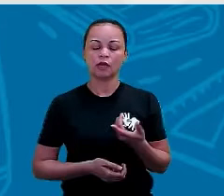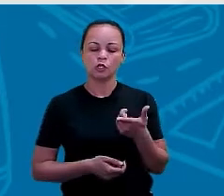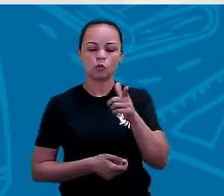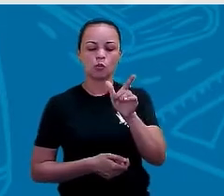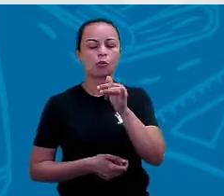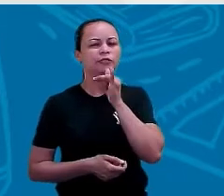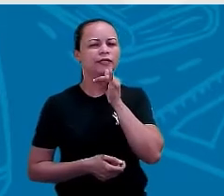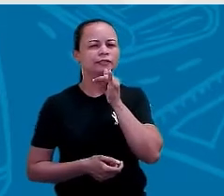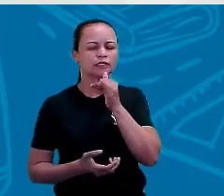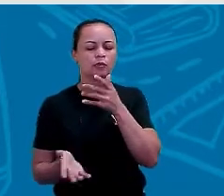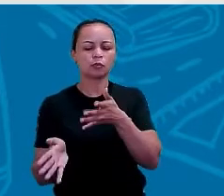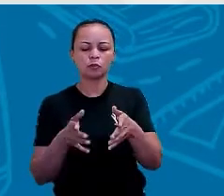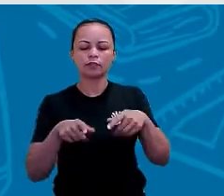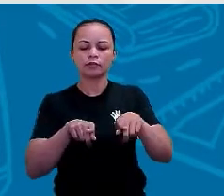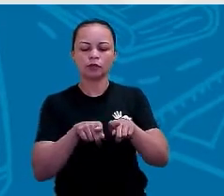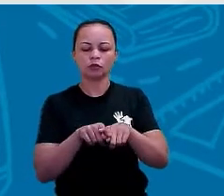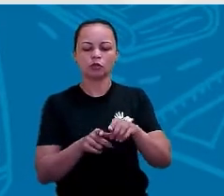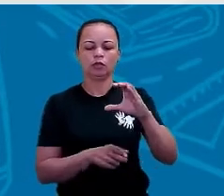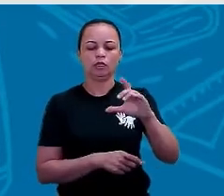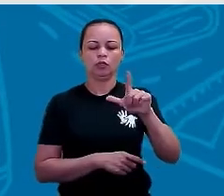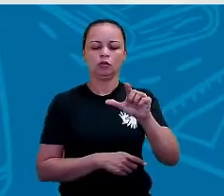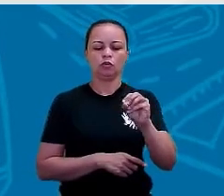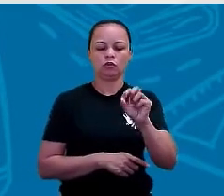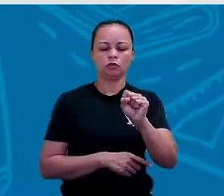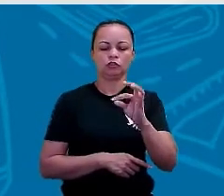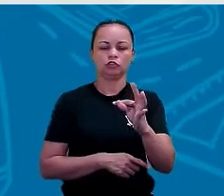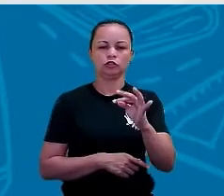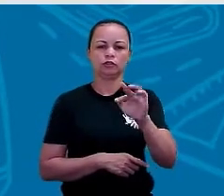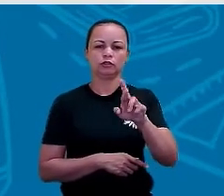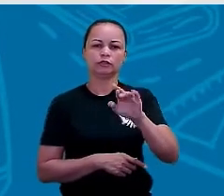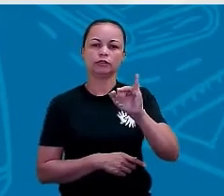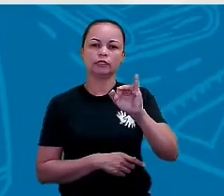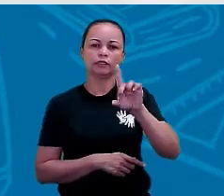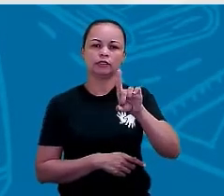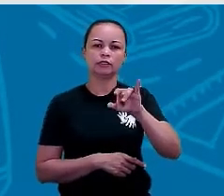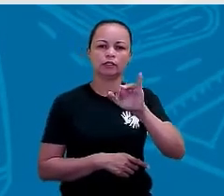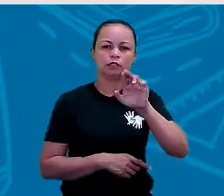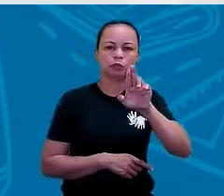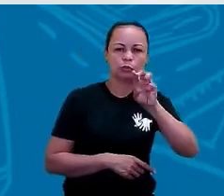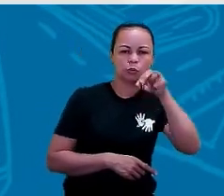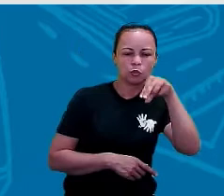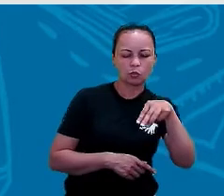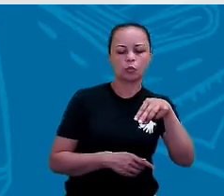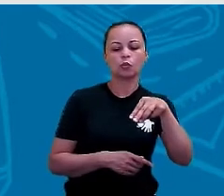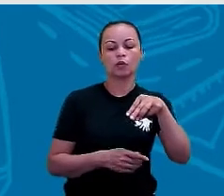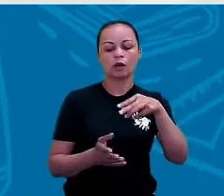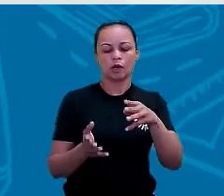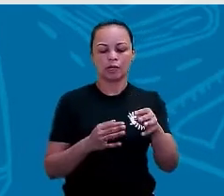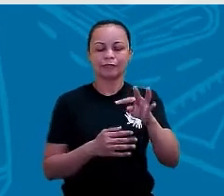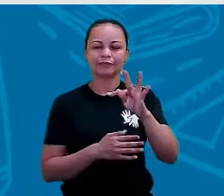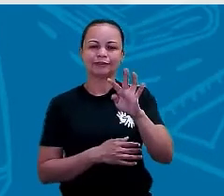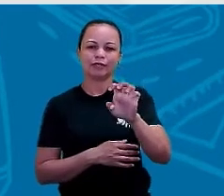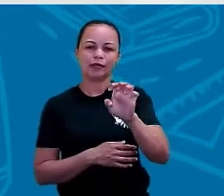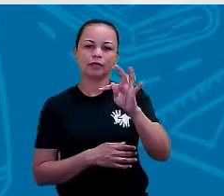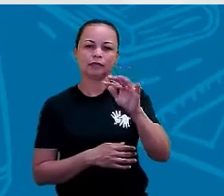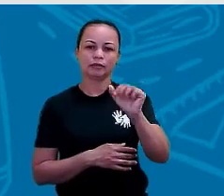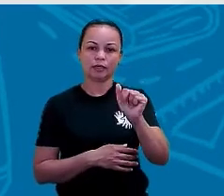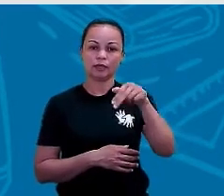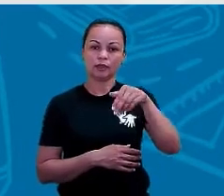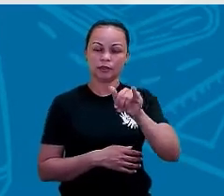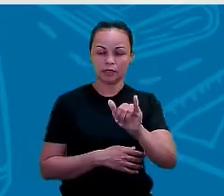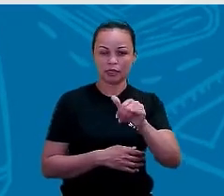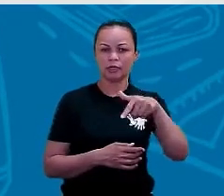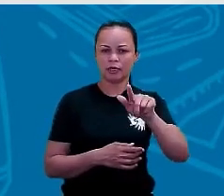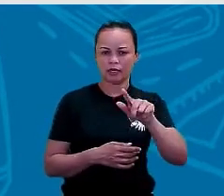esse Clostridium tetani, que é o nomezinho também científico dessa bactéria,